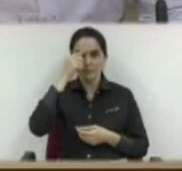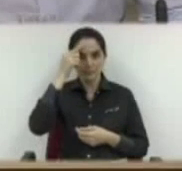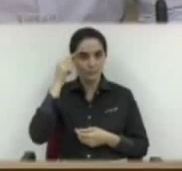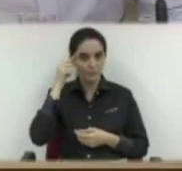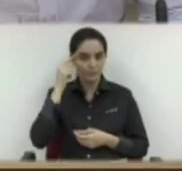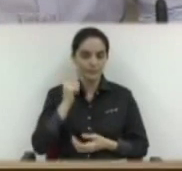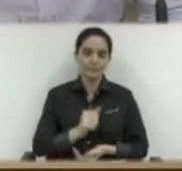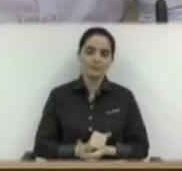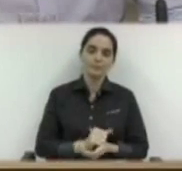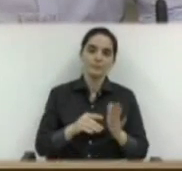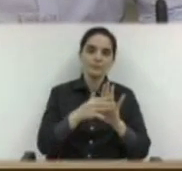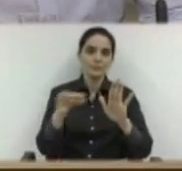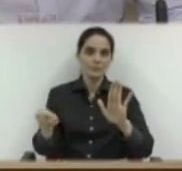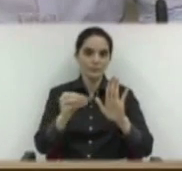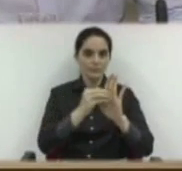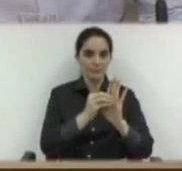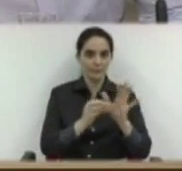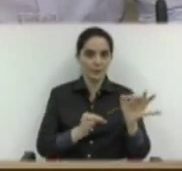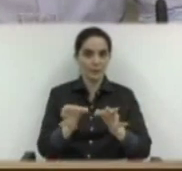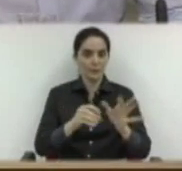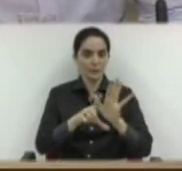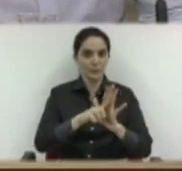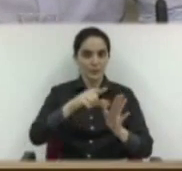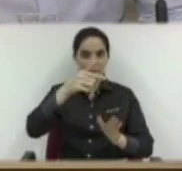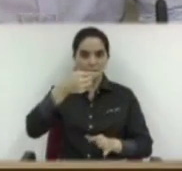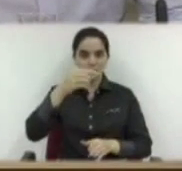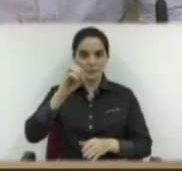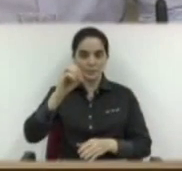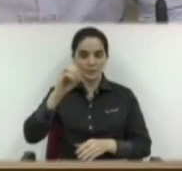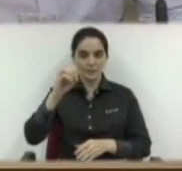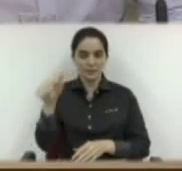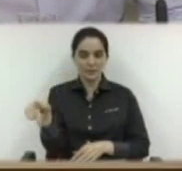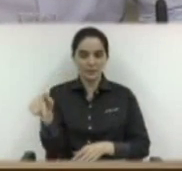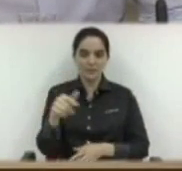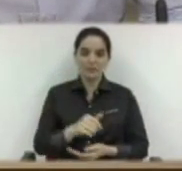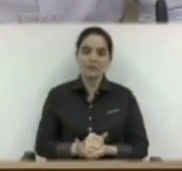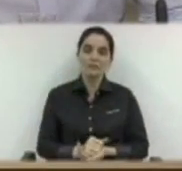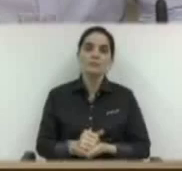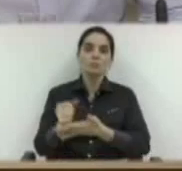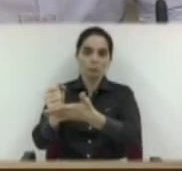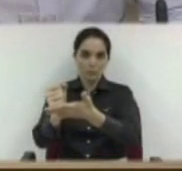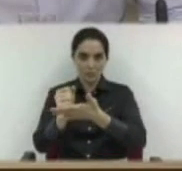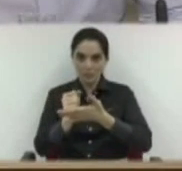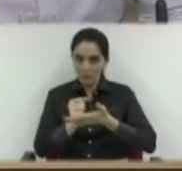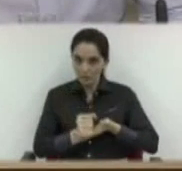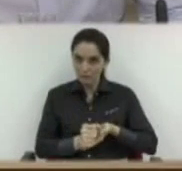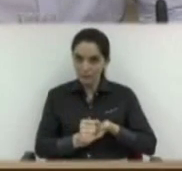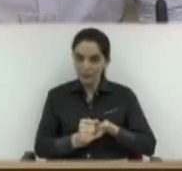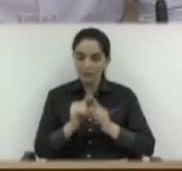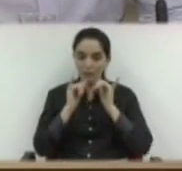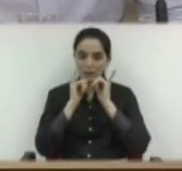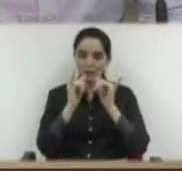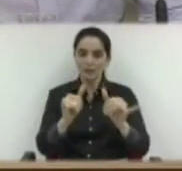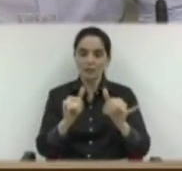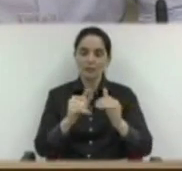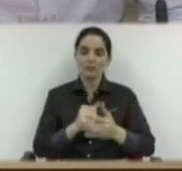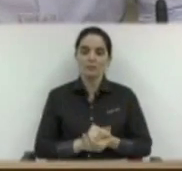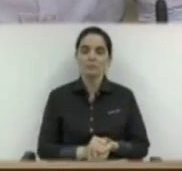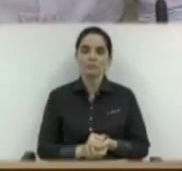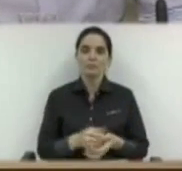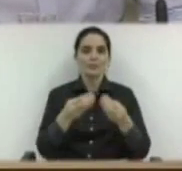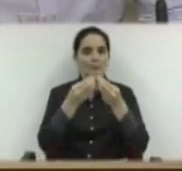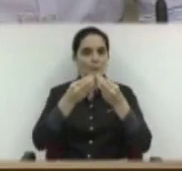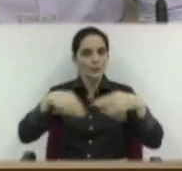Emenda 297 ao projeto de lei 207. É recebida pela mesa diretora e comunica aos senhores que